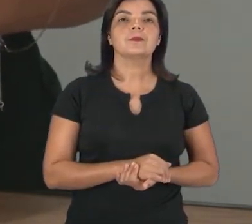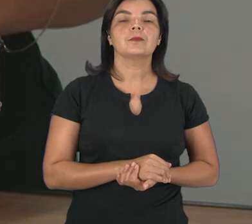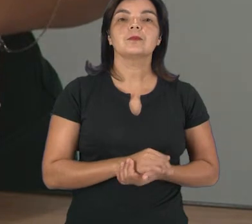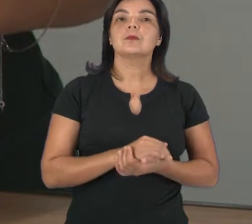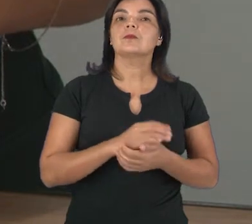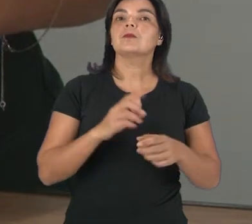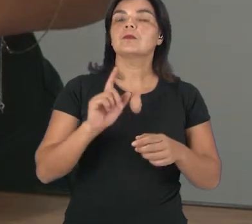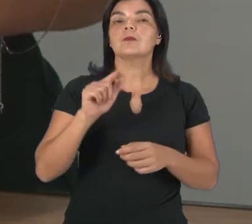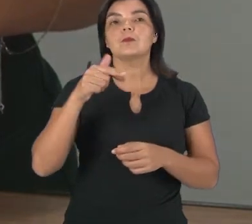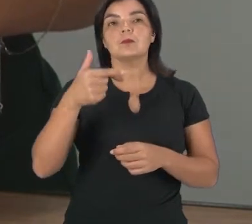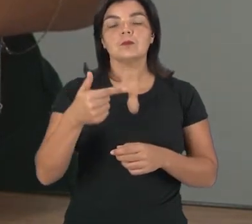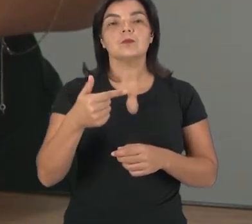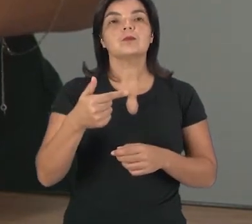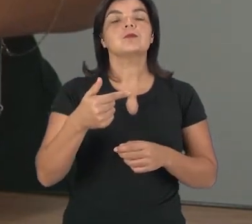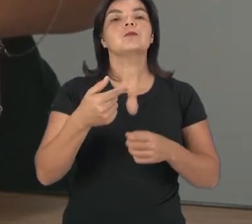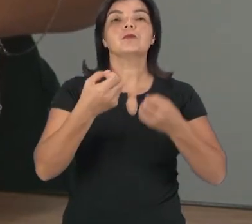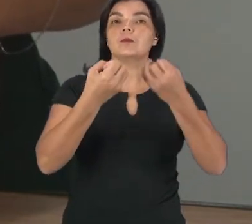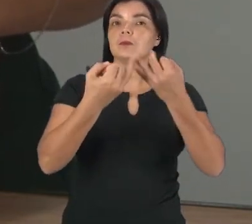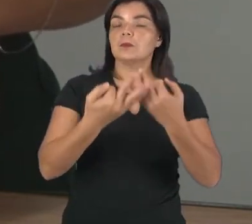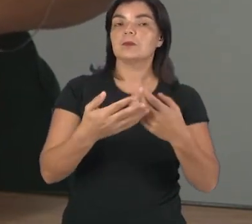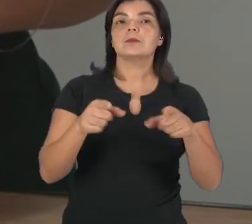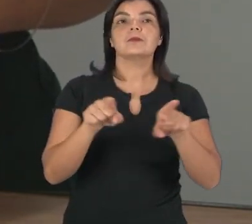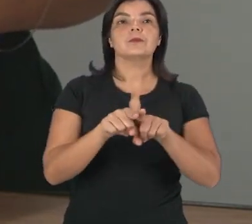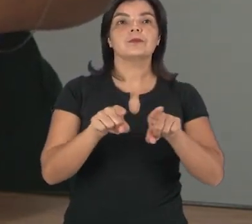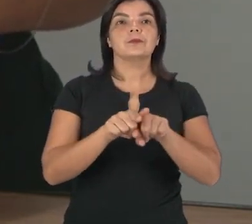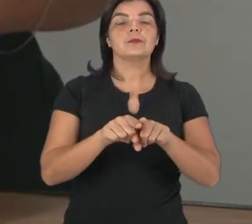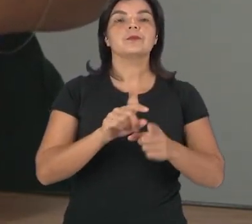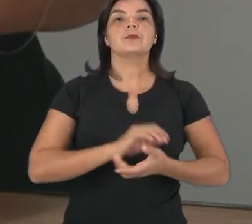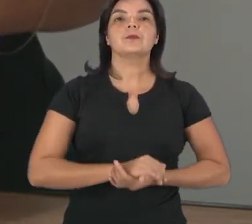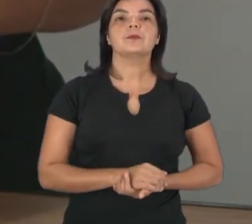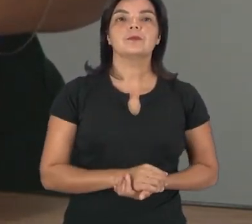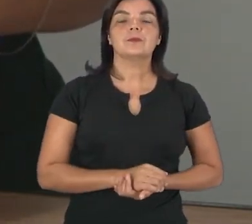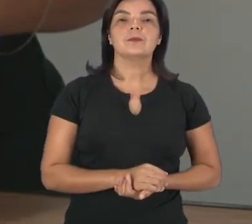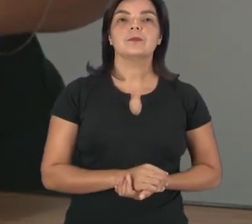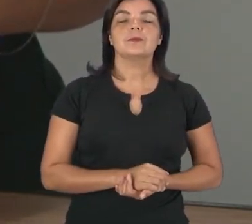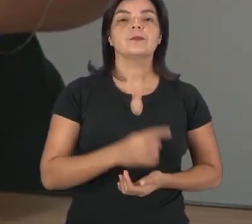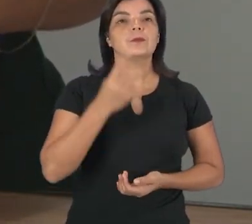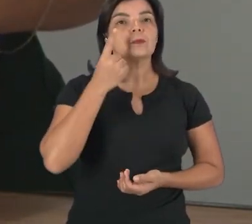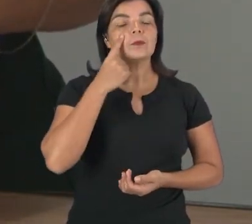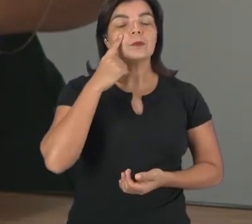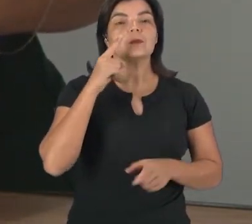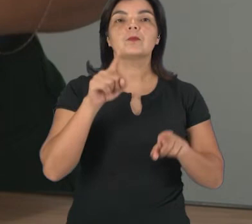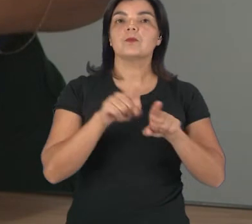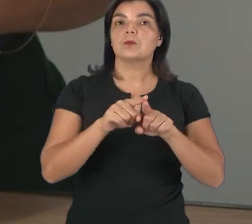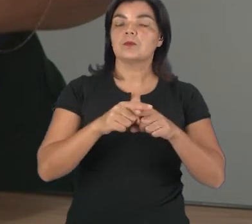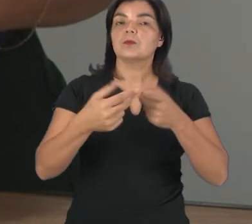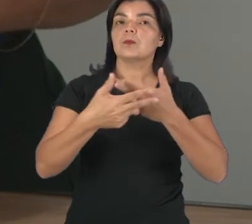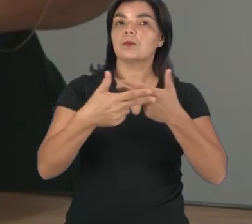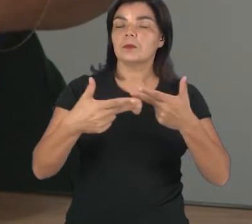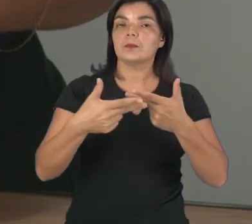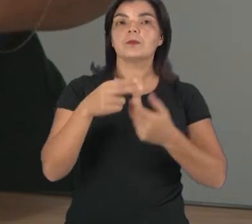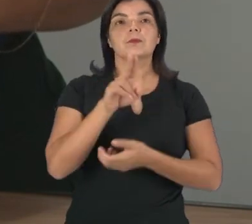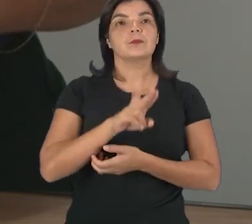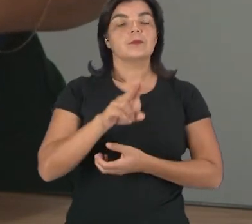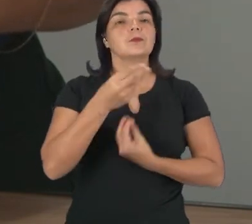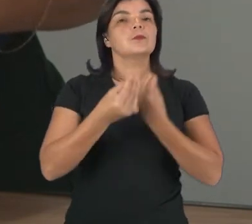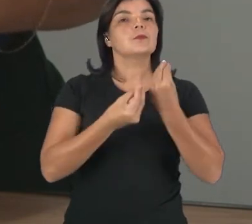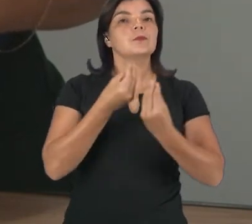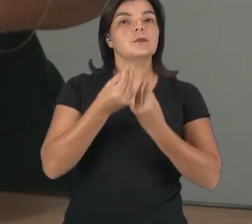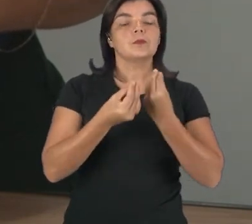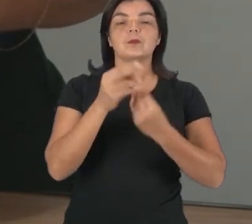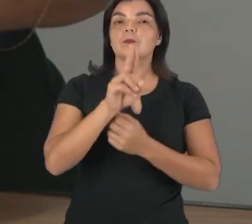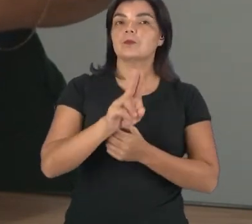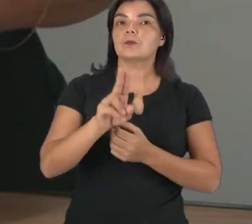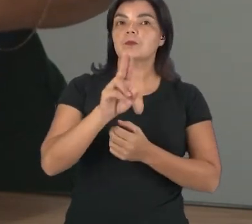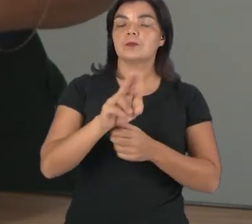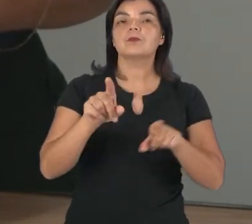e traz outras instruções também, certo? Relacionado ao produto, como deve